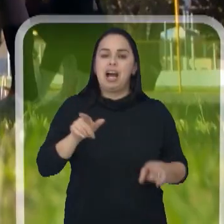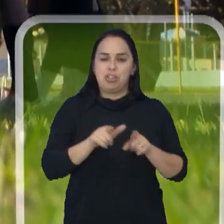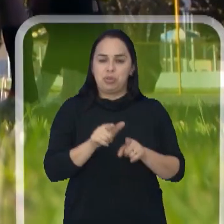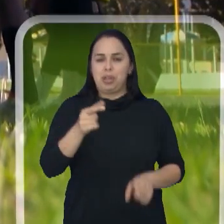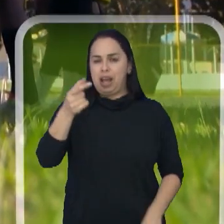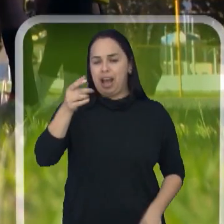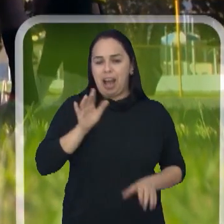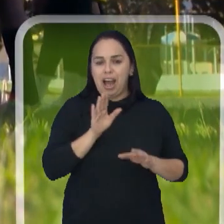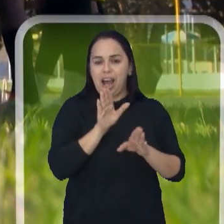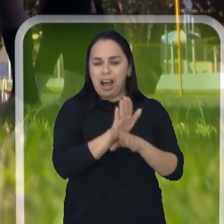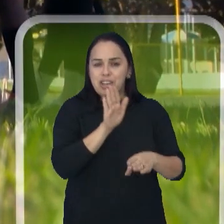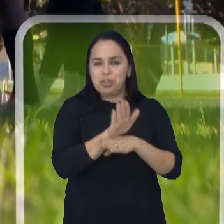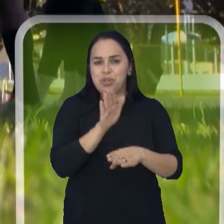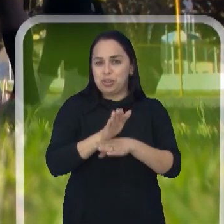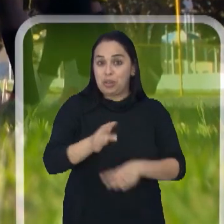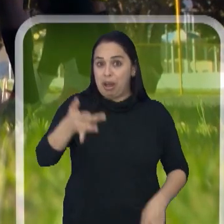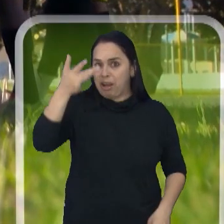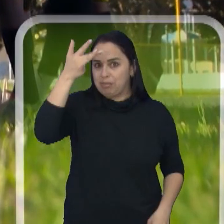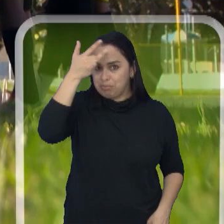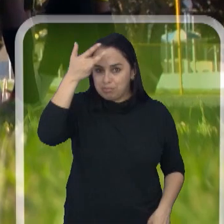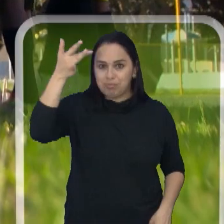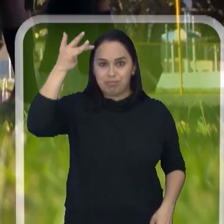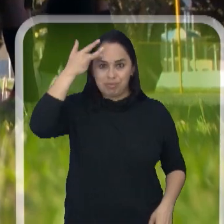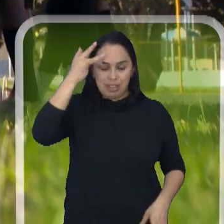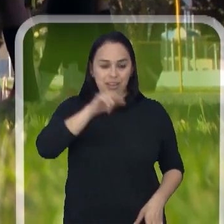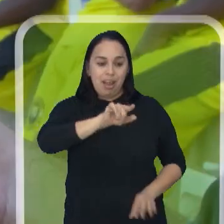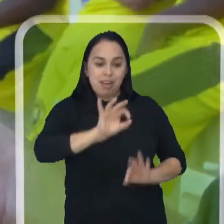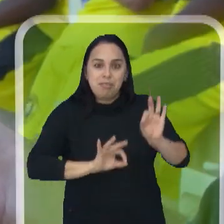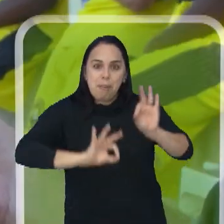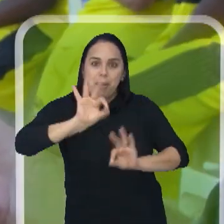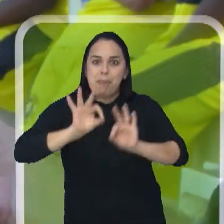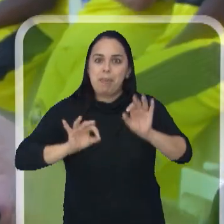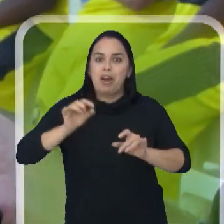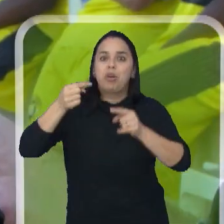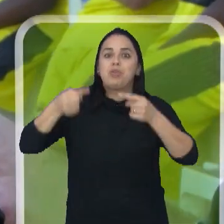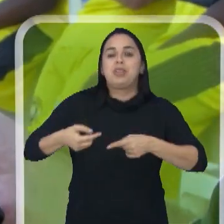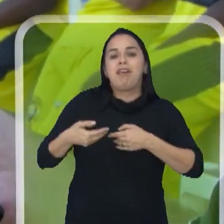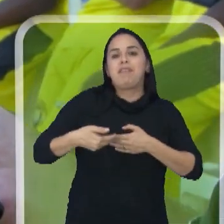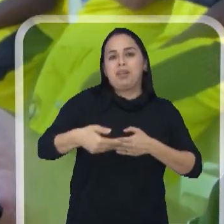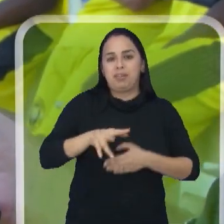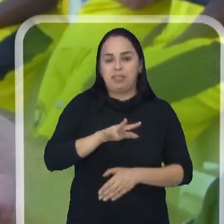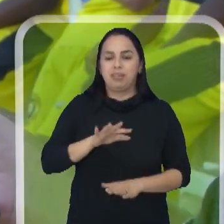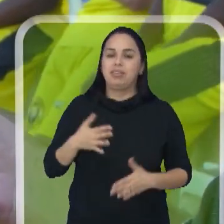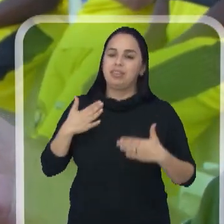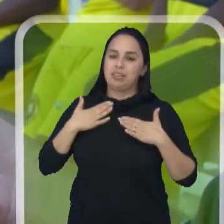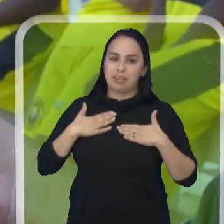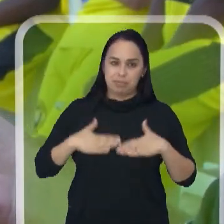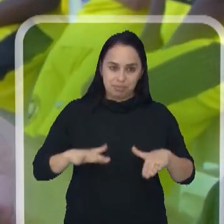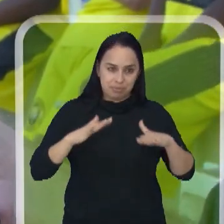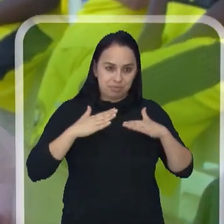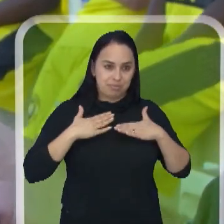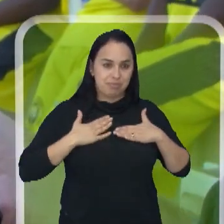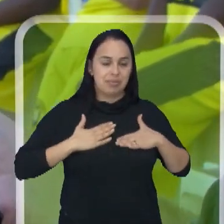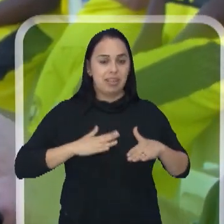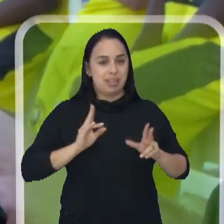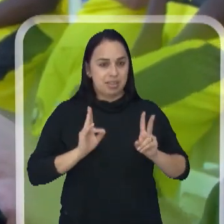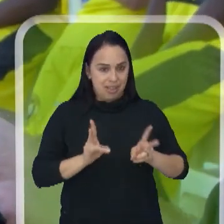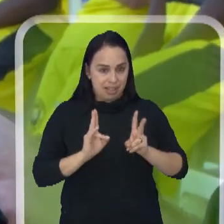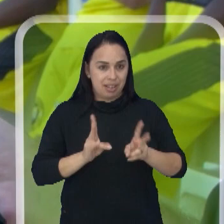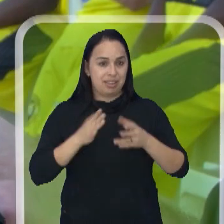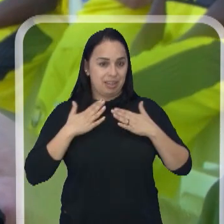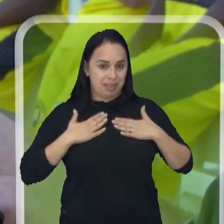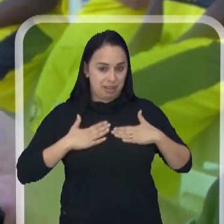mentalidade para que o time esteja preparado para os desafios. Vamos com tranquilidade, com calma, step by step, como se fala em inglês,